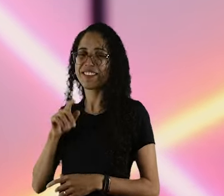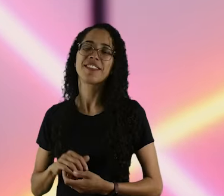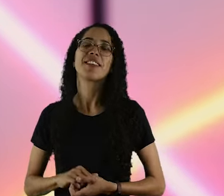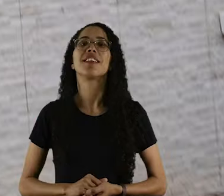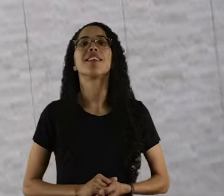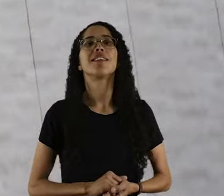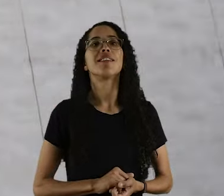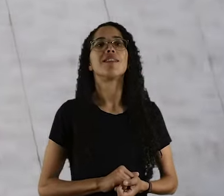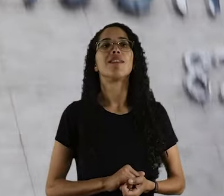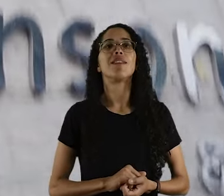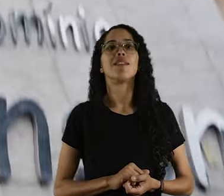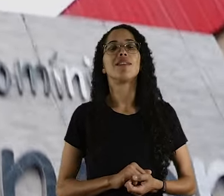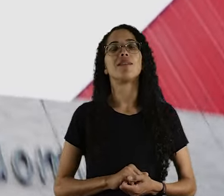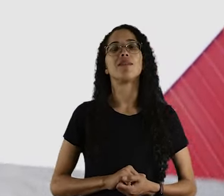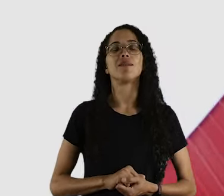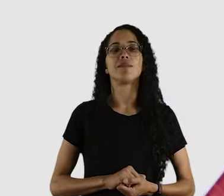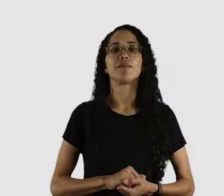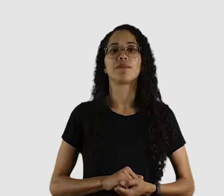sobe.